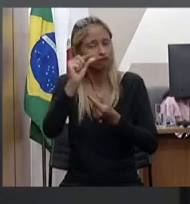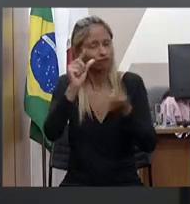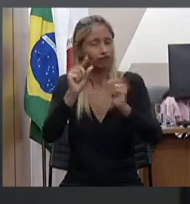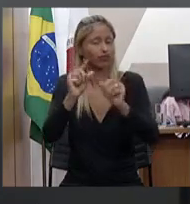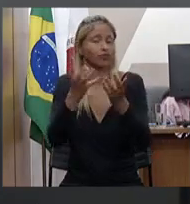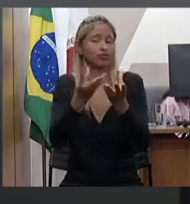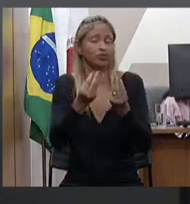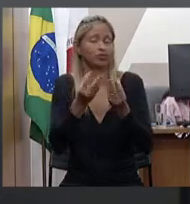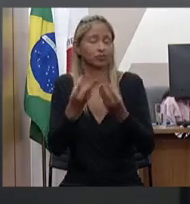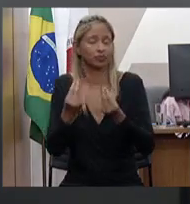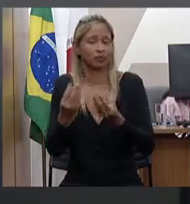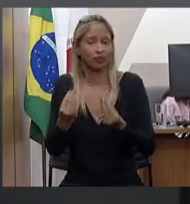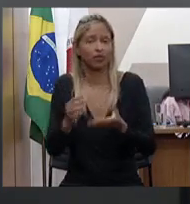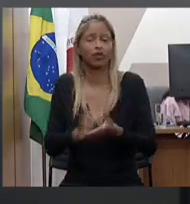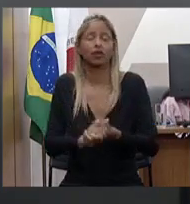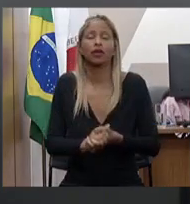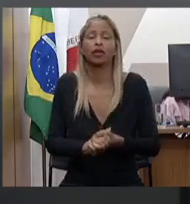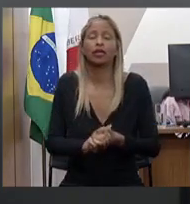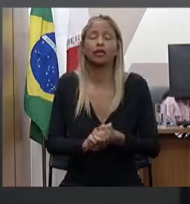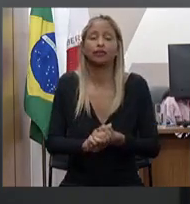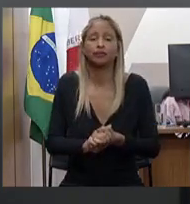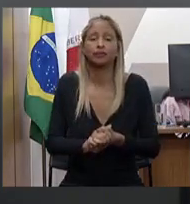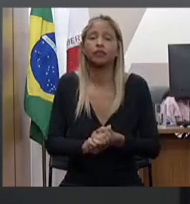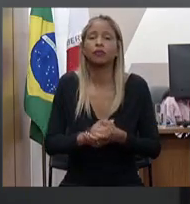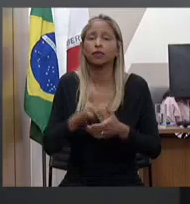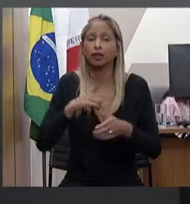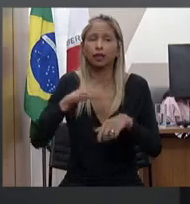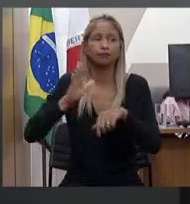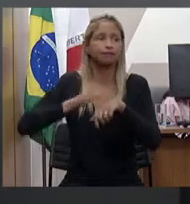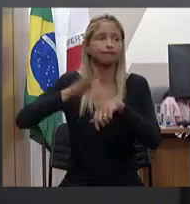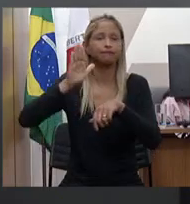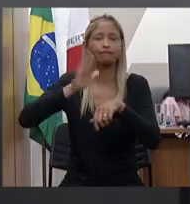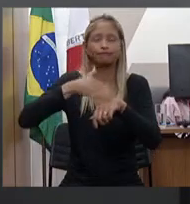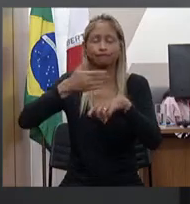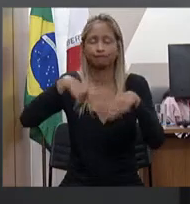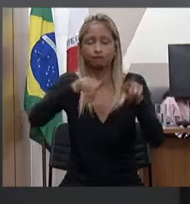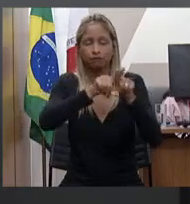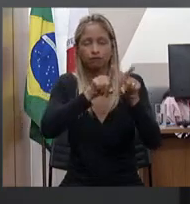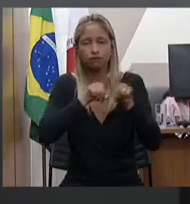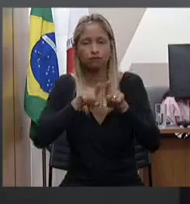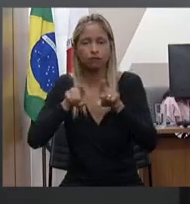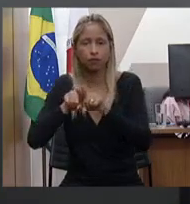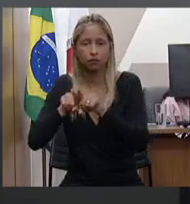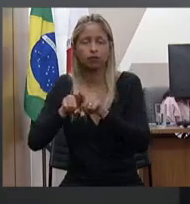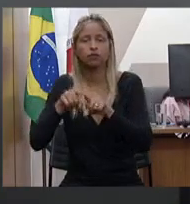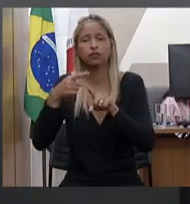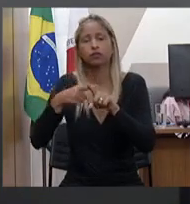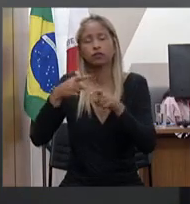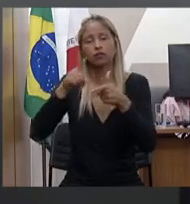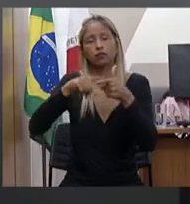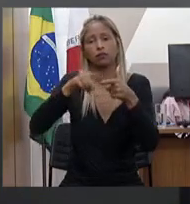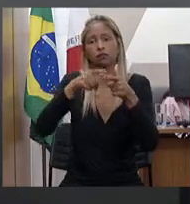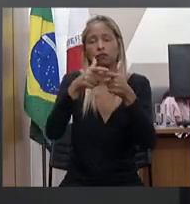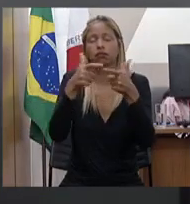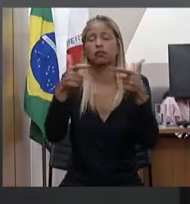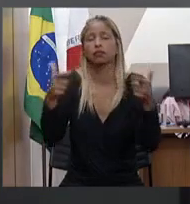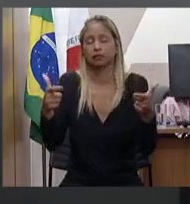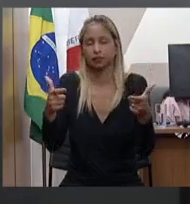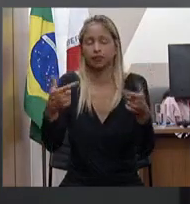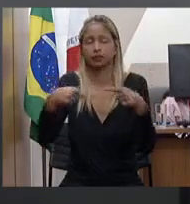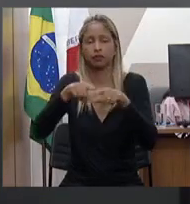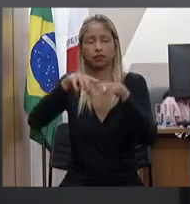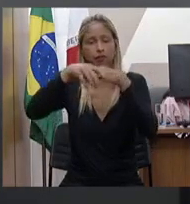passagem temos a Florido cada vez mais essa parceria porque os problemas são grandes quero